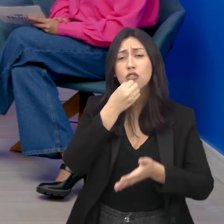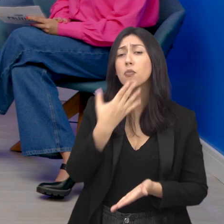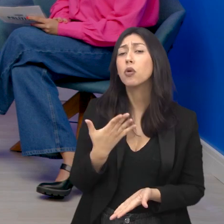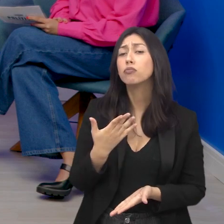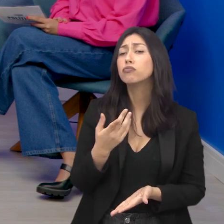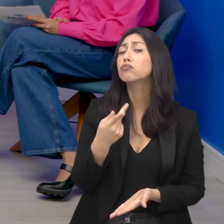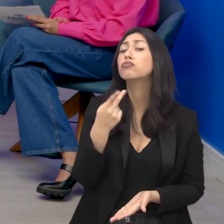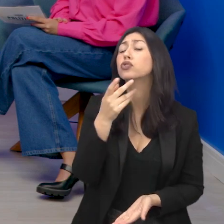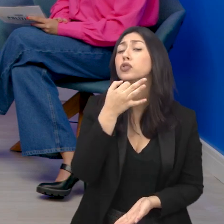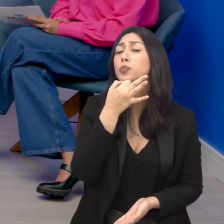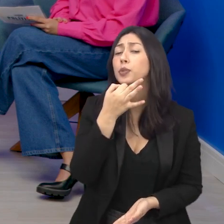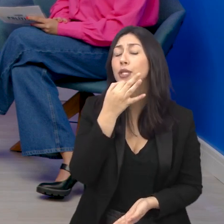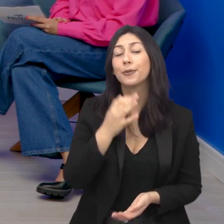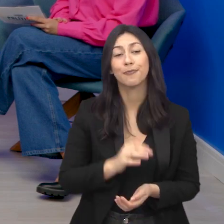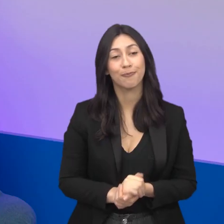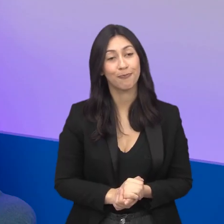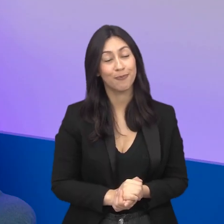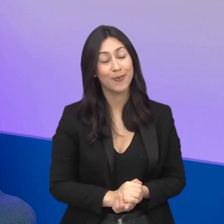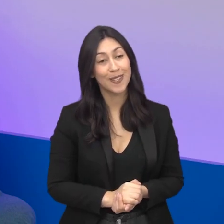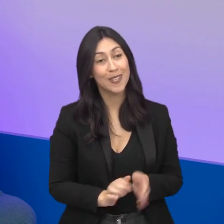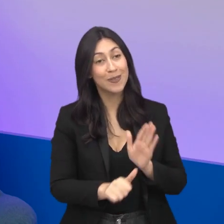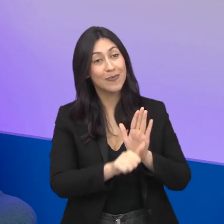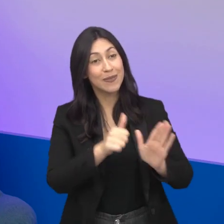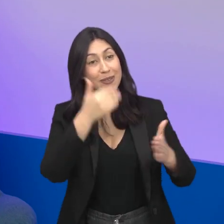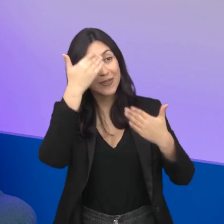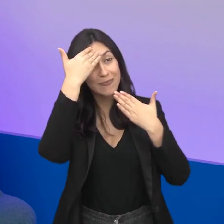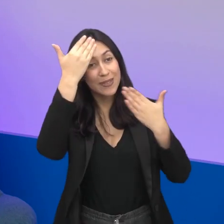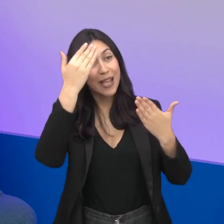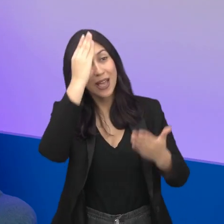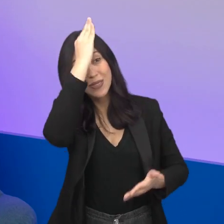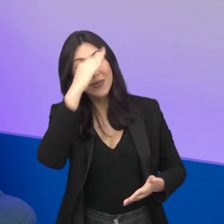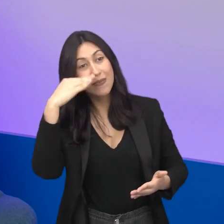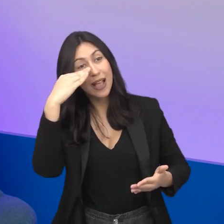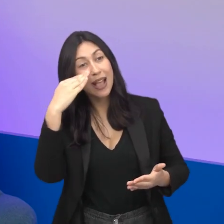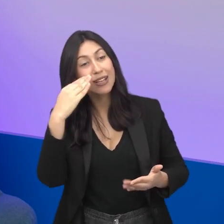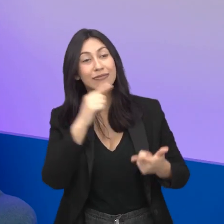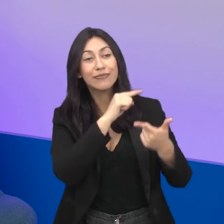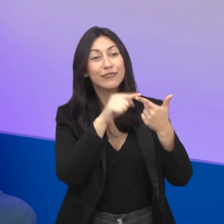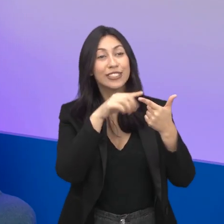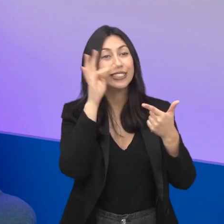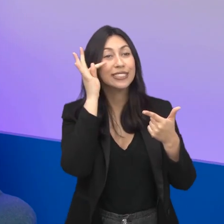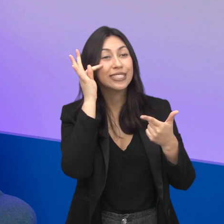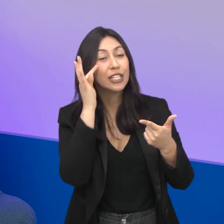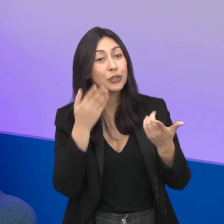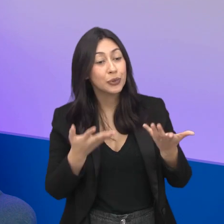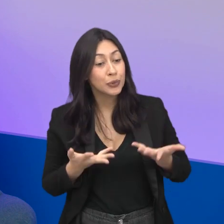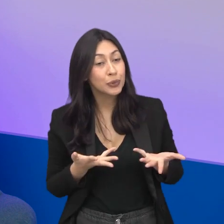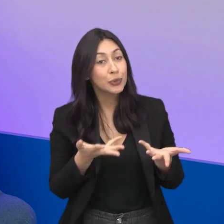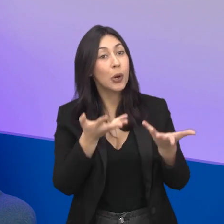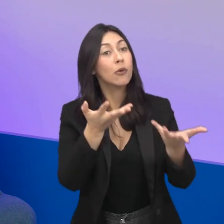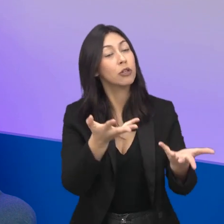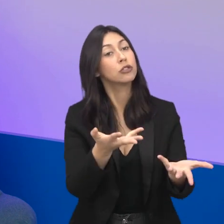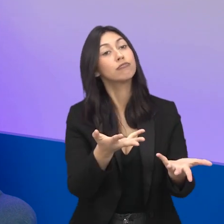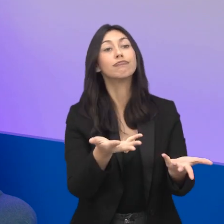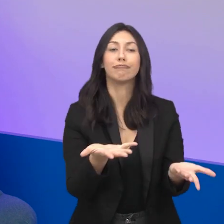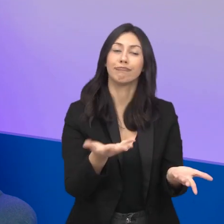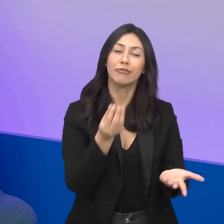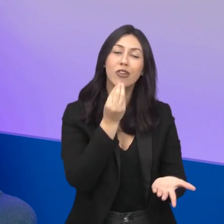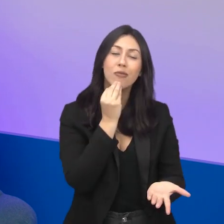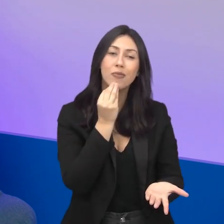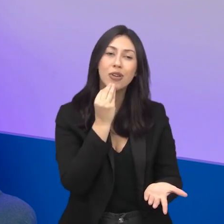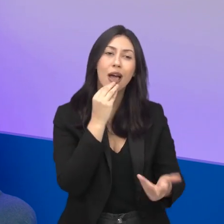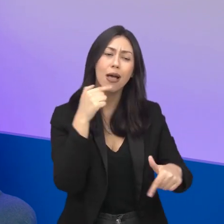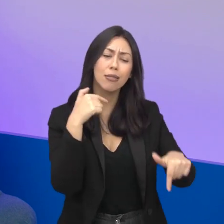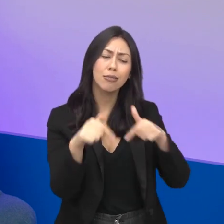tamanho? Que avaliação o senhor faz? Bom, primeiro, obrigado Marvin, Tati, pelo convite, oportunidade de prestar contas